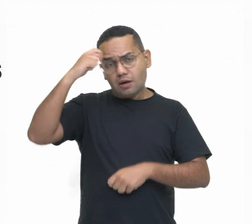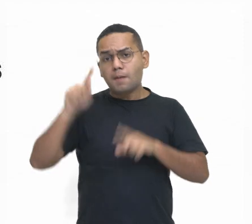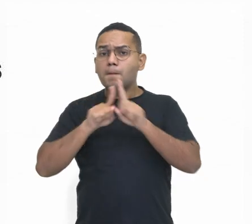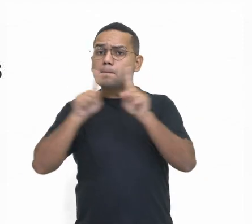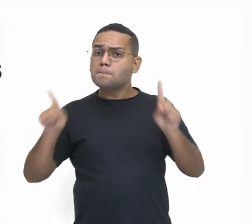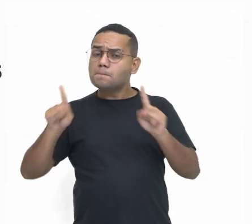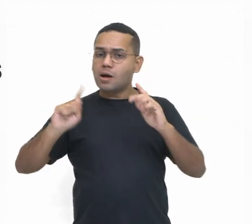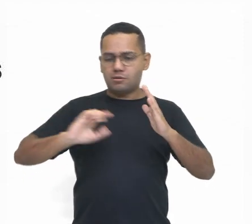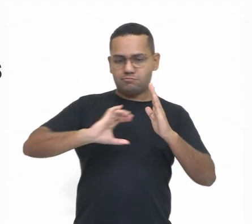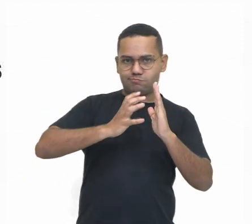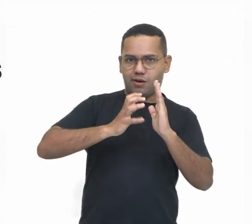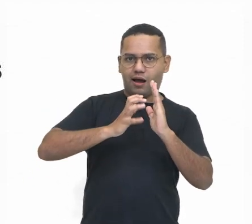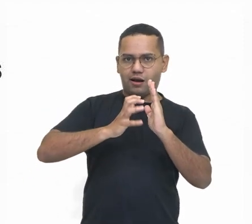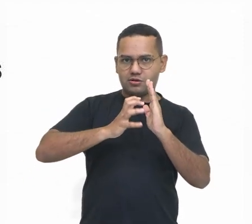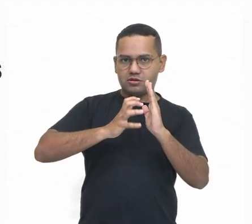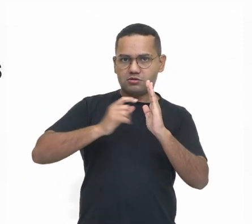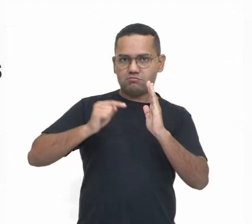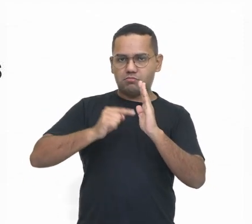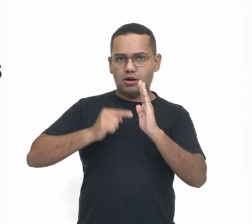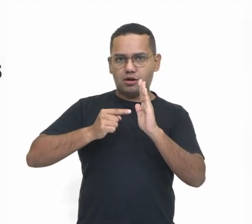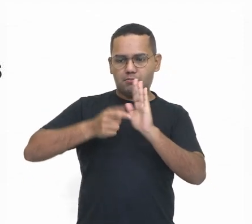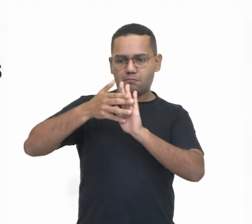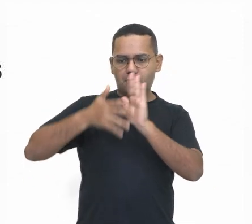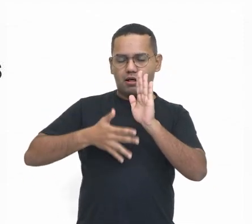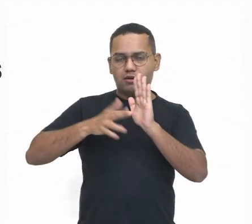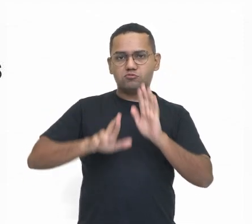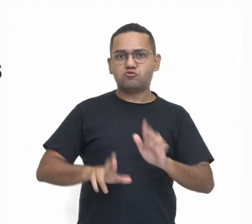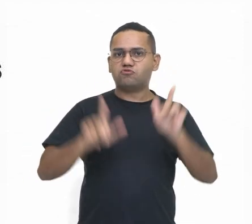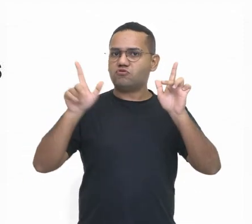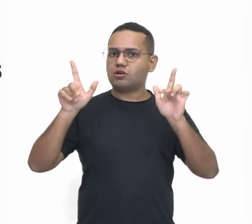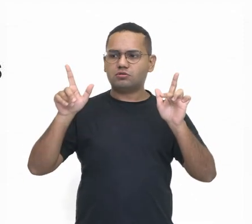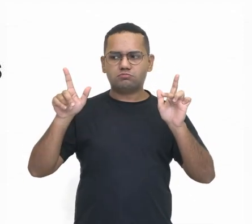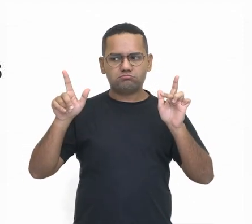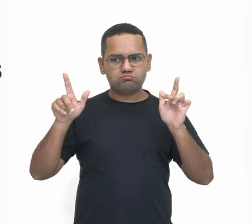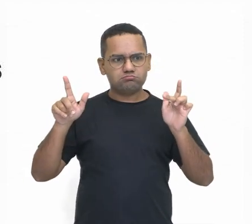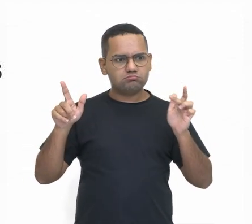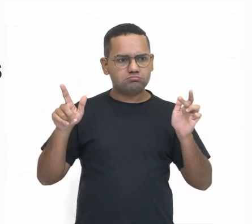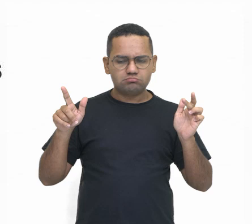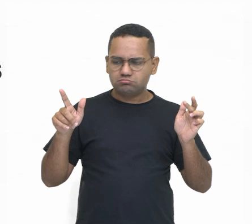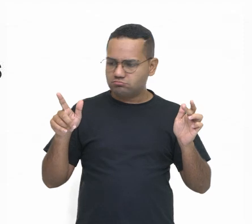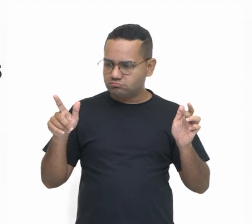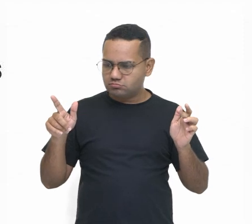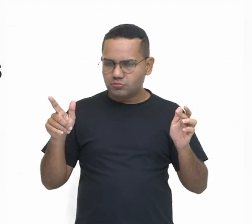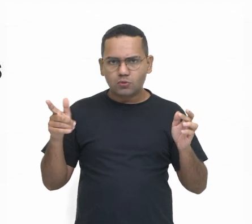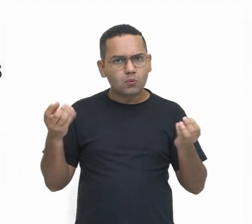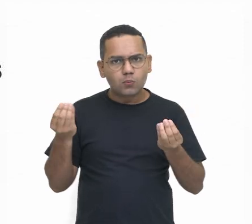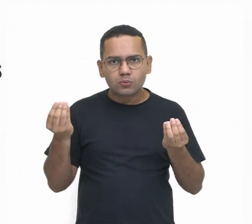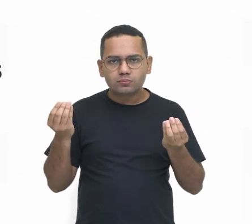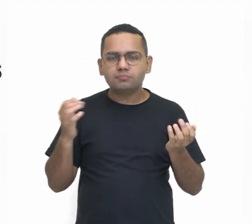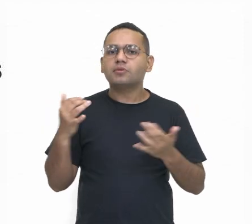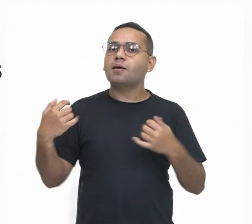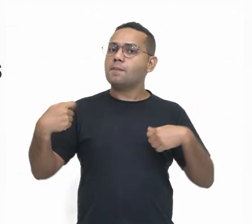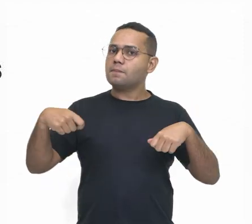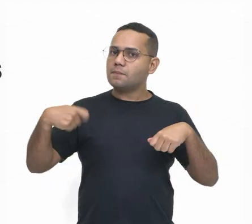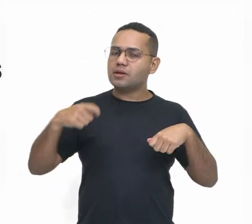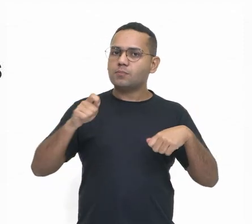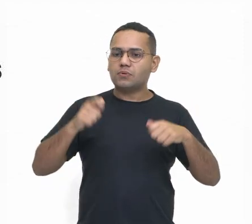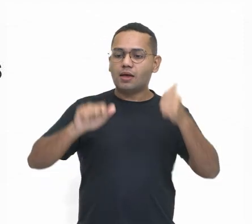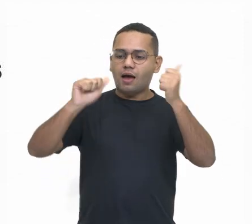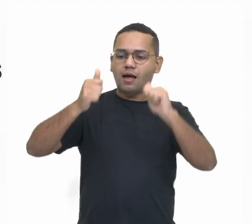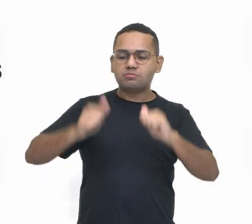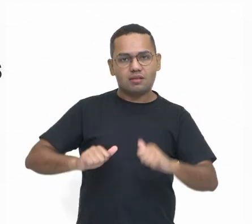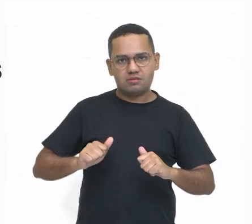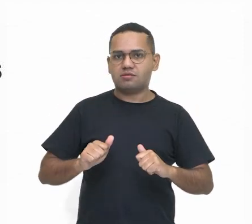no programa político deles lá é tudo o contrário, Então nós temos que acompanhar para ver, faz parte dessa